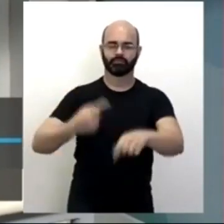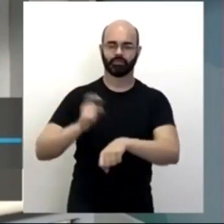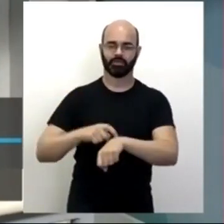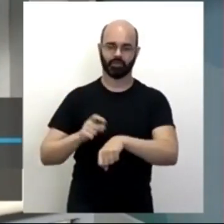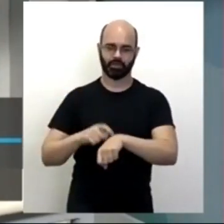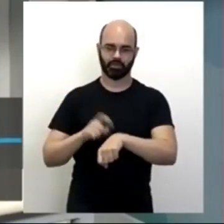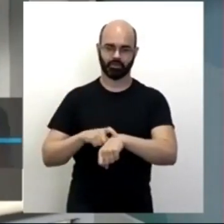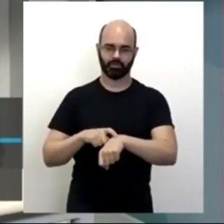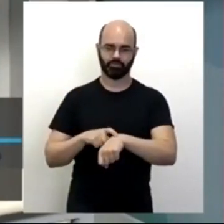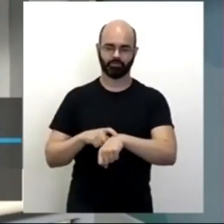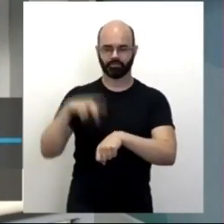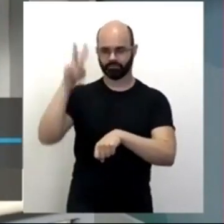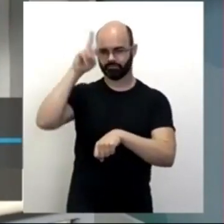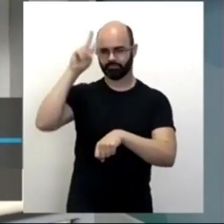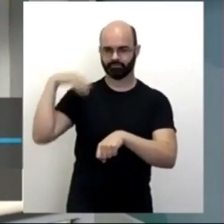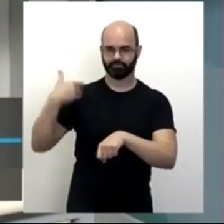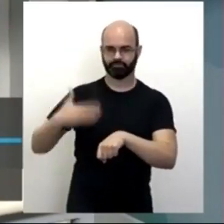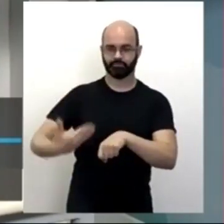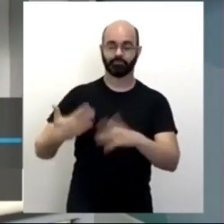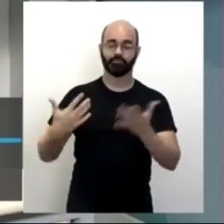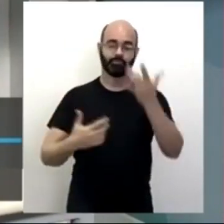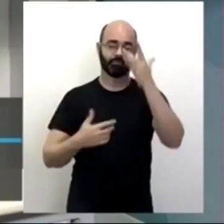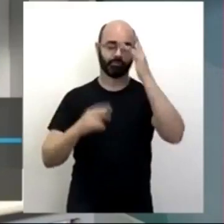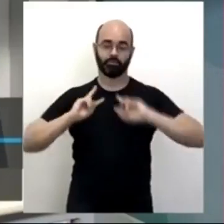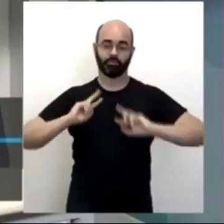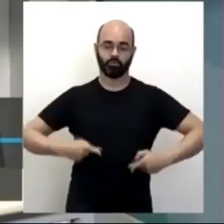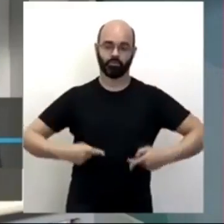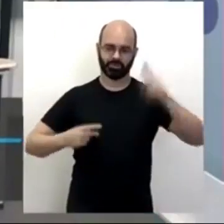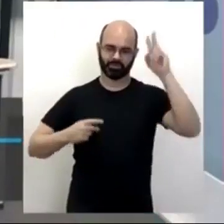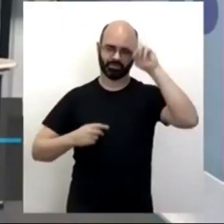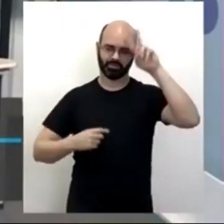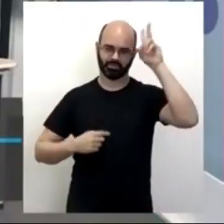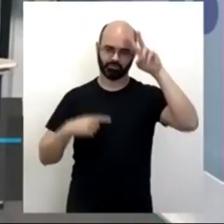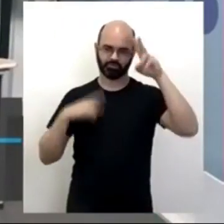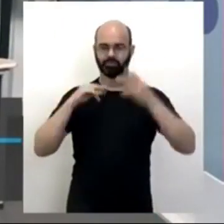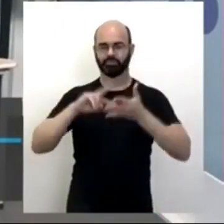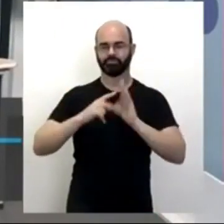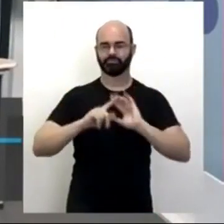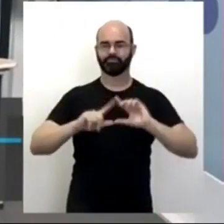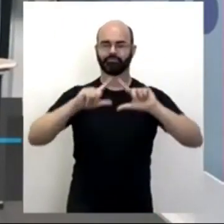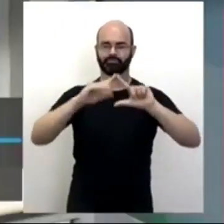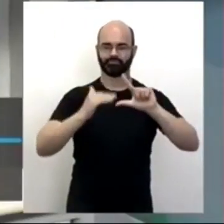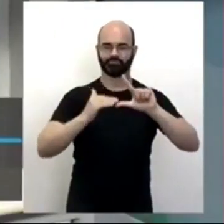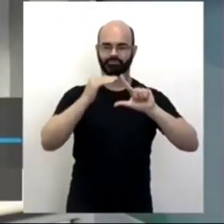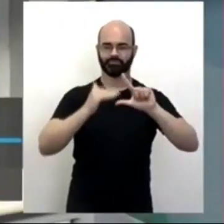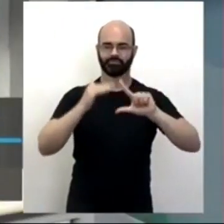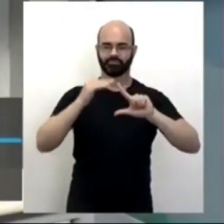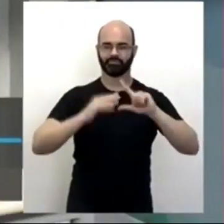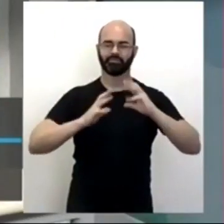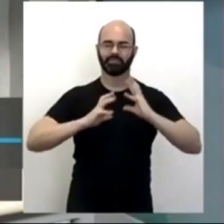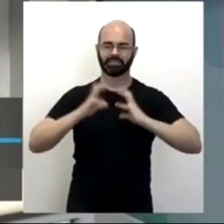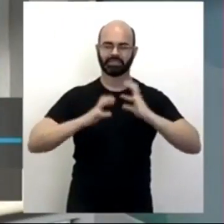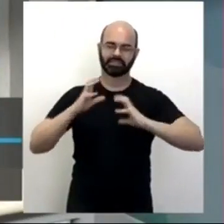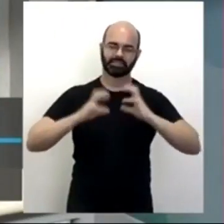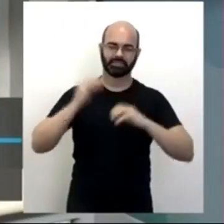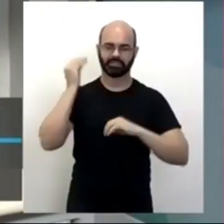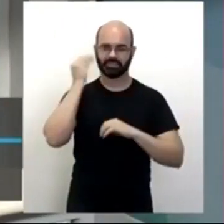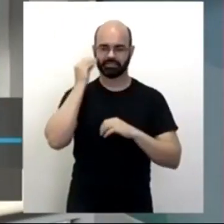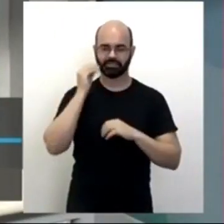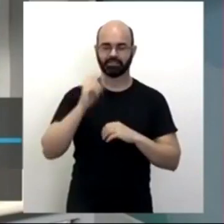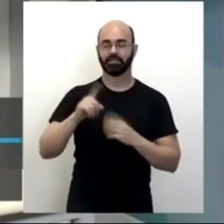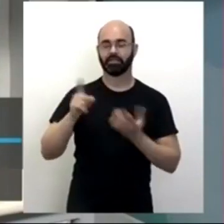luta, a história da humanidade é a história da luta de classes. Isso. E essa dominação, ela produz